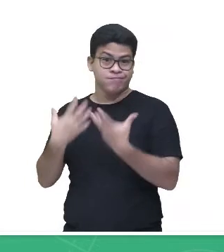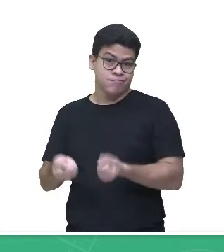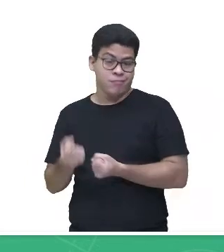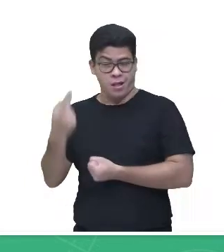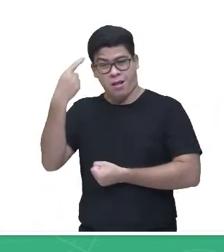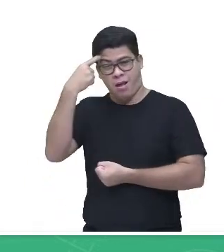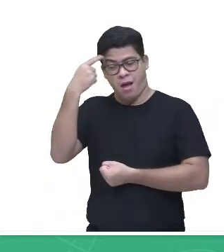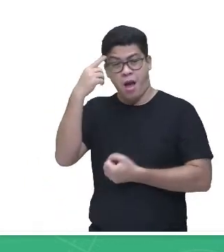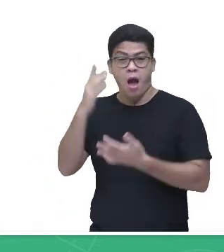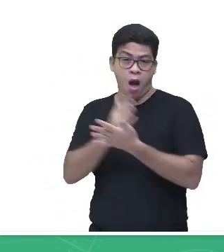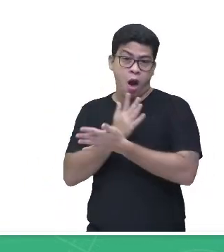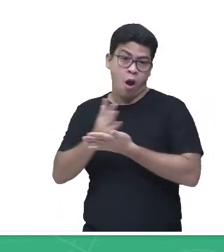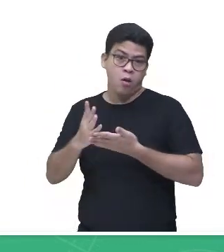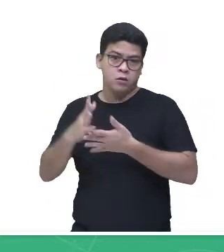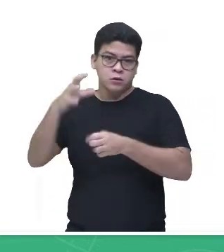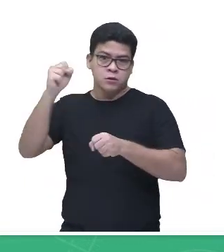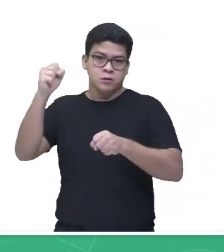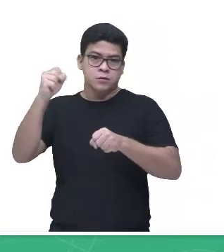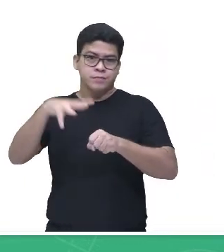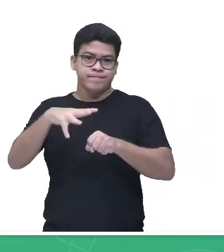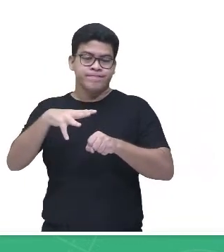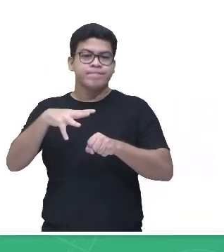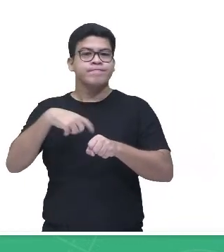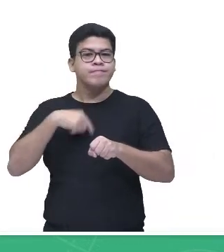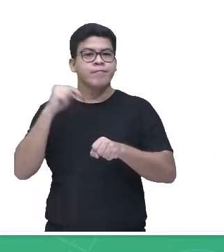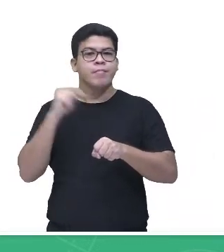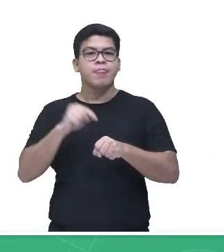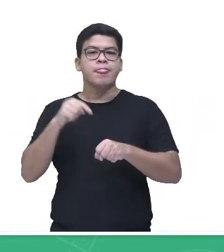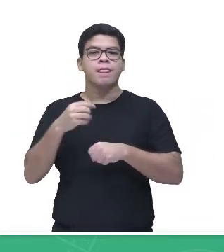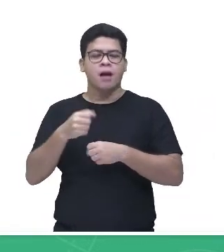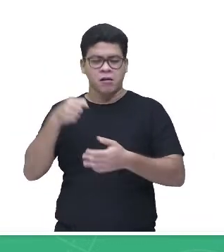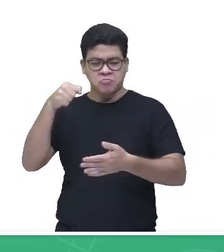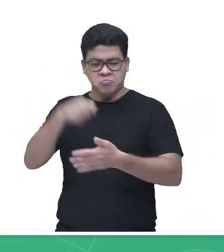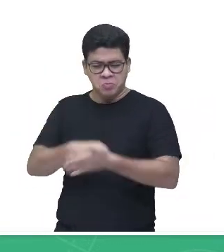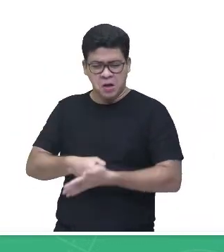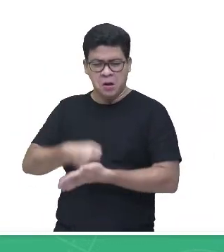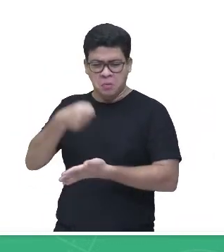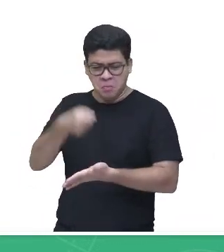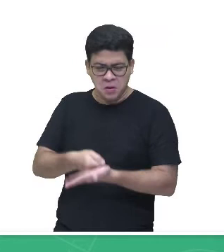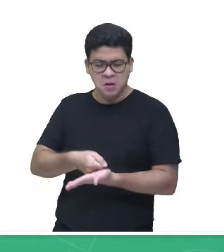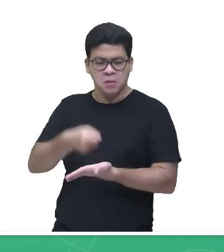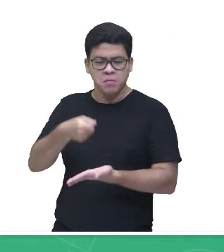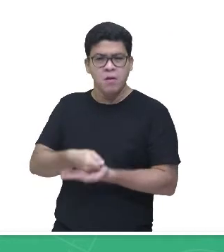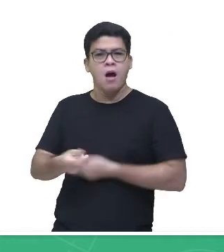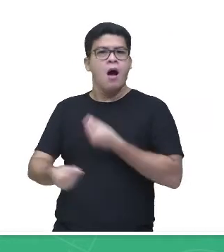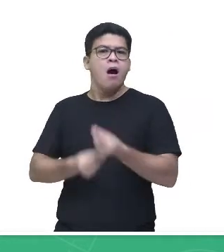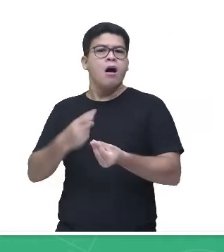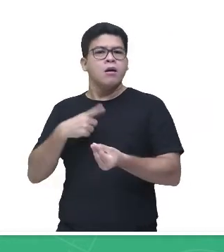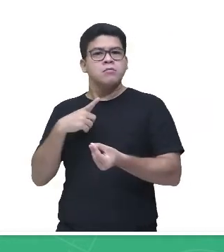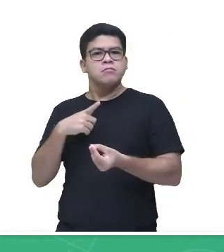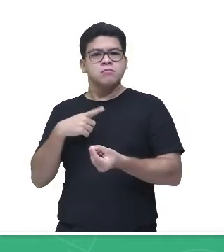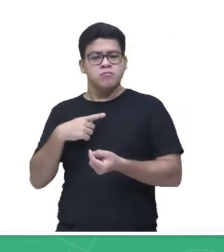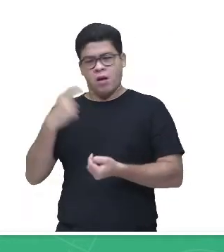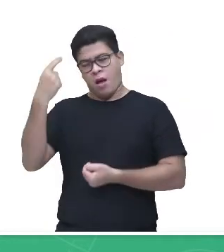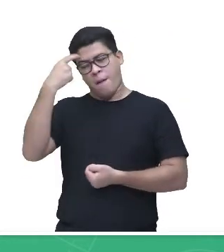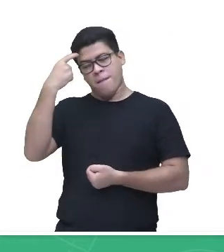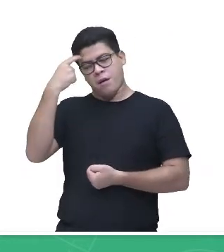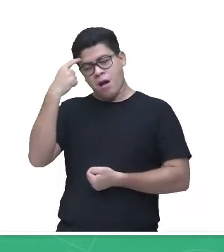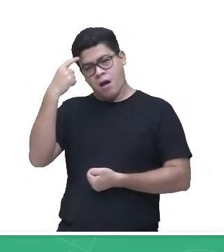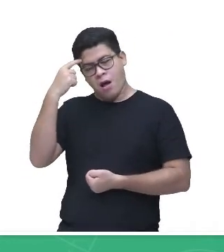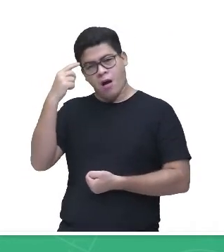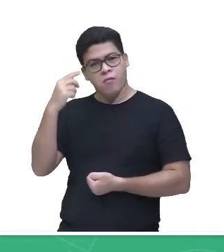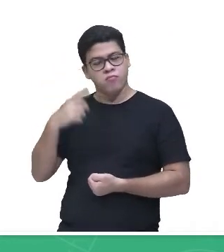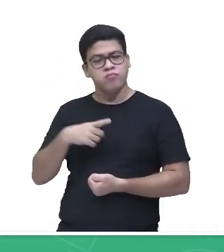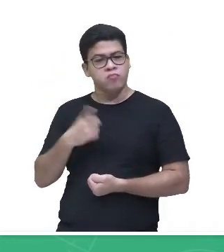algumas ideias. Olha aí, então aqueles teóricos que insistiram, valeu, porque eles conseguiram fazer com que